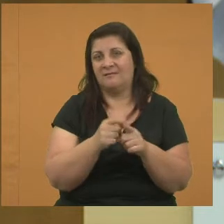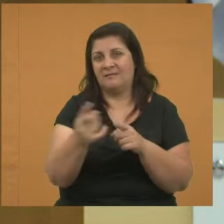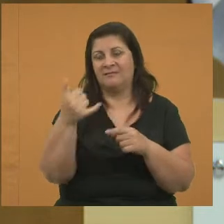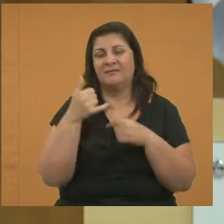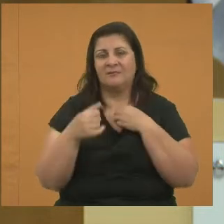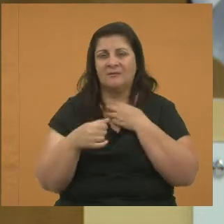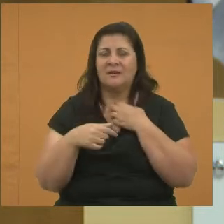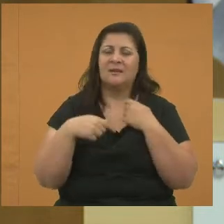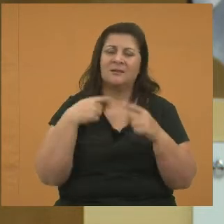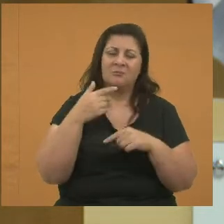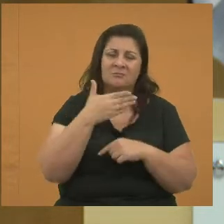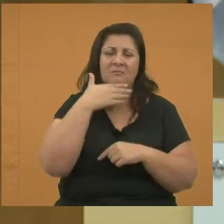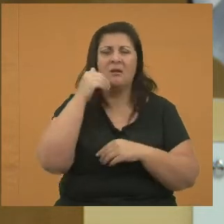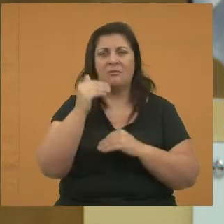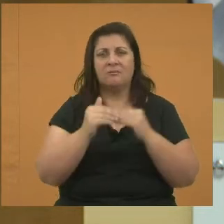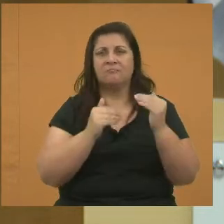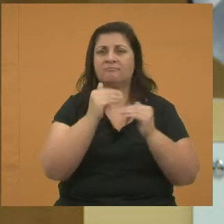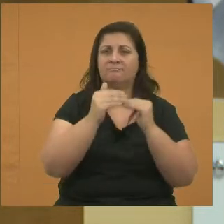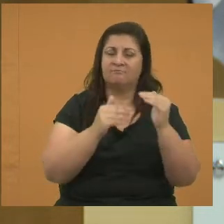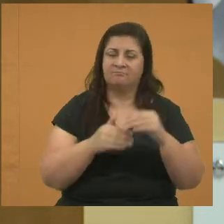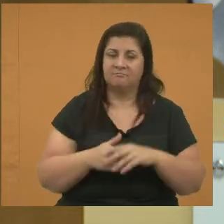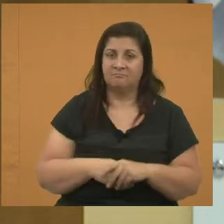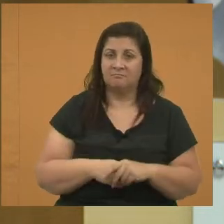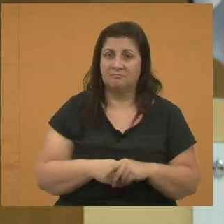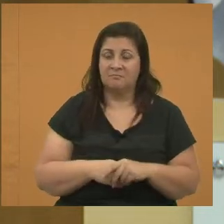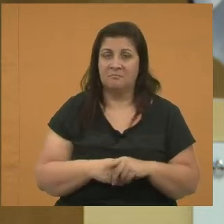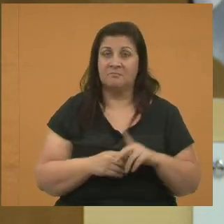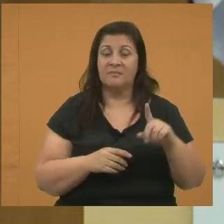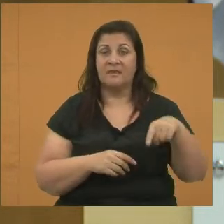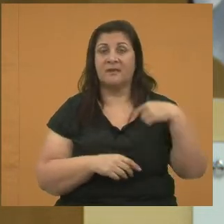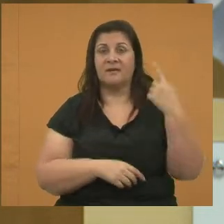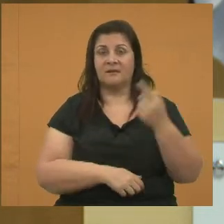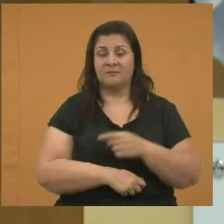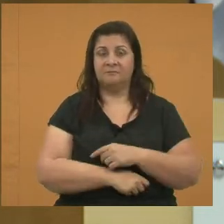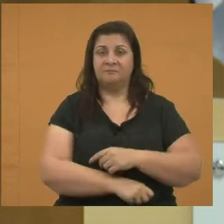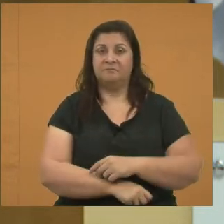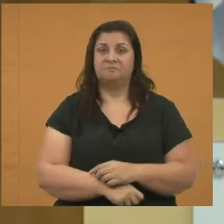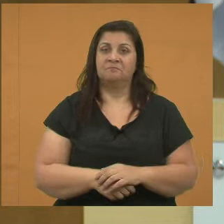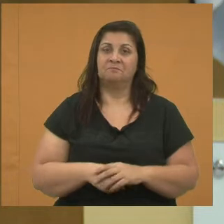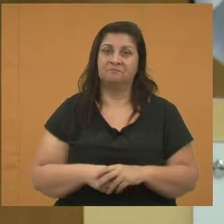melhorando, lógico, foi um desafio muito grande. E depois,